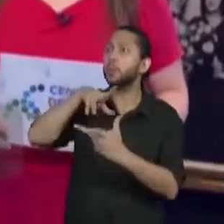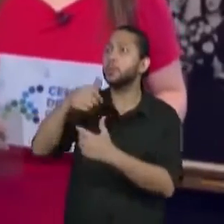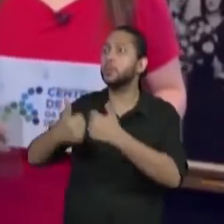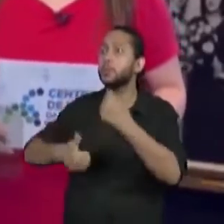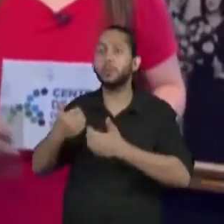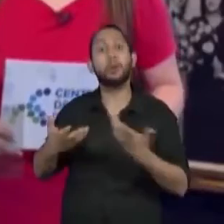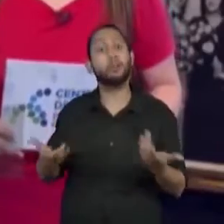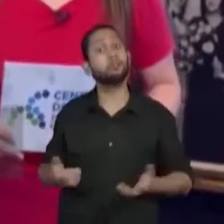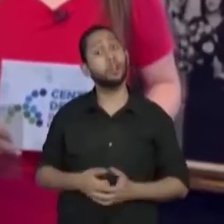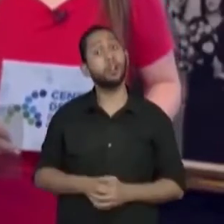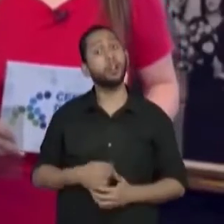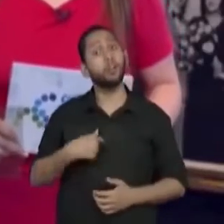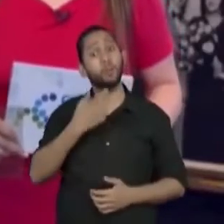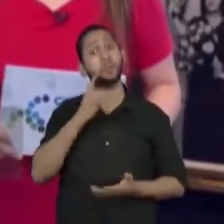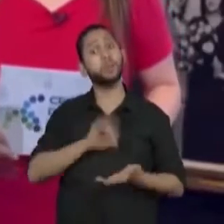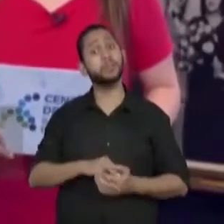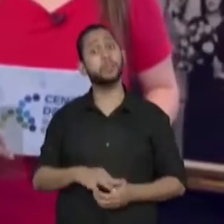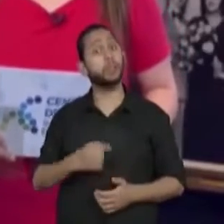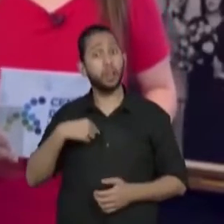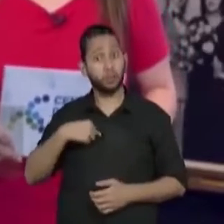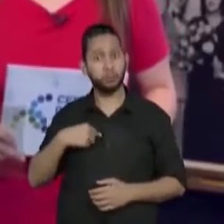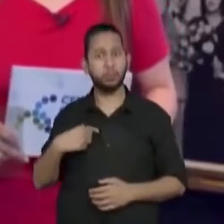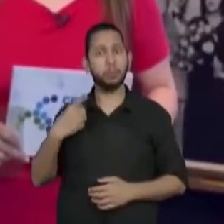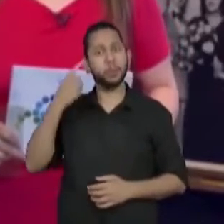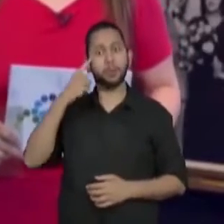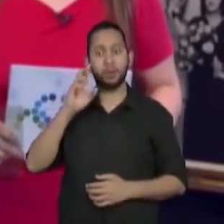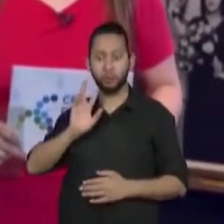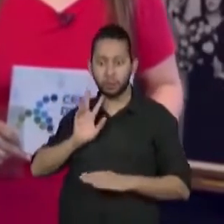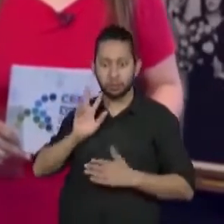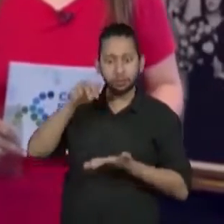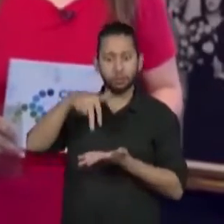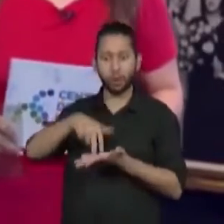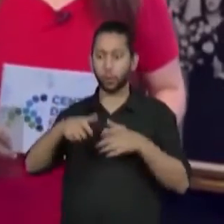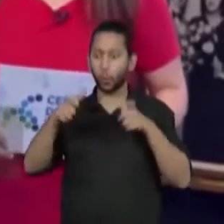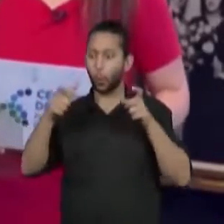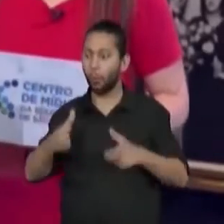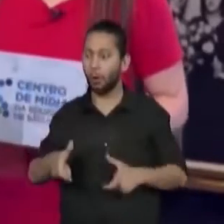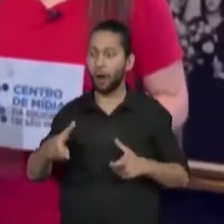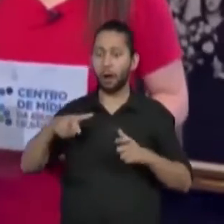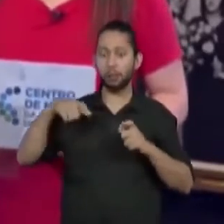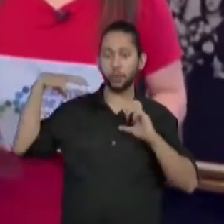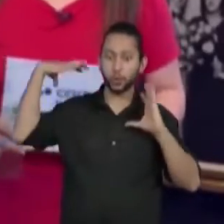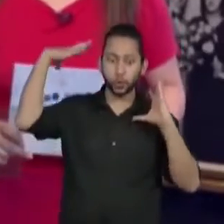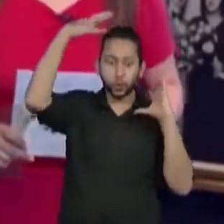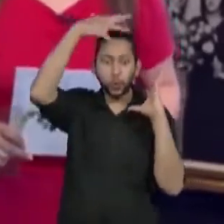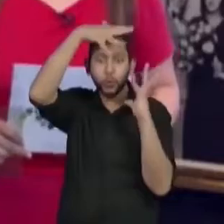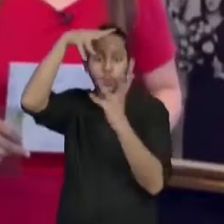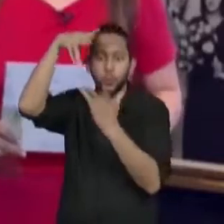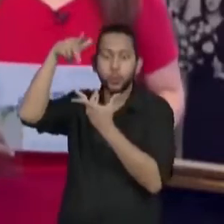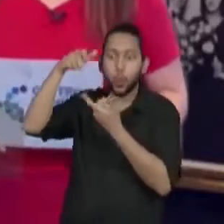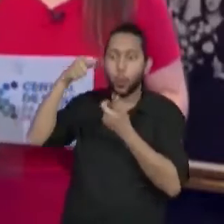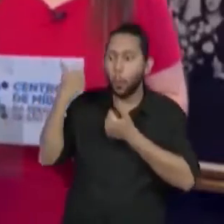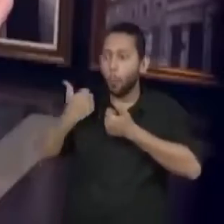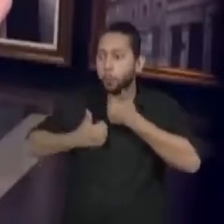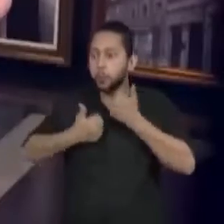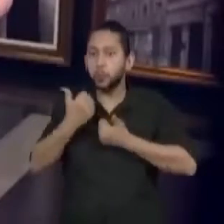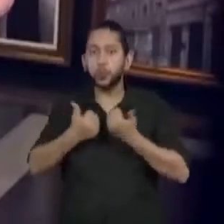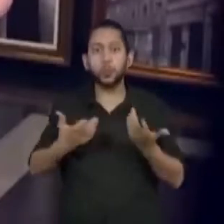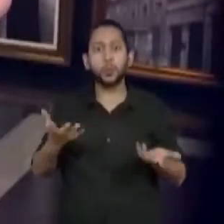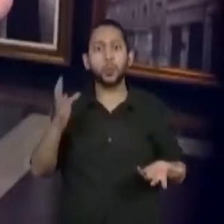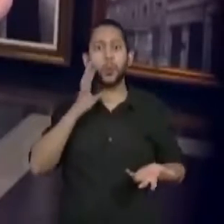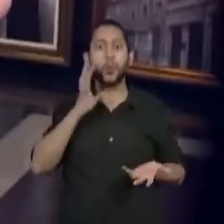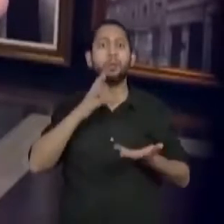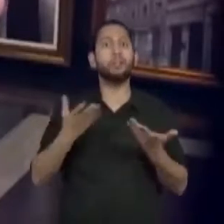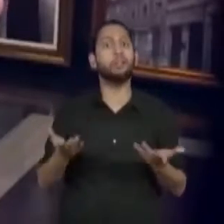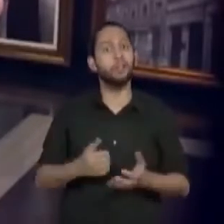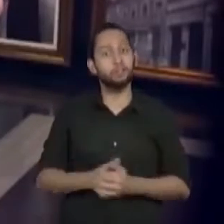confesso que eu não me imaginava gravando uma aula, fazendo uma aula aqui para vocês, num espaço tão especial e diferente. Então aí nós